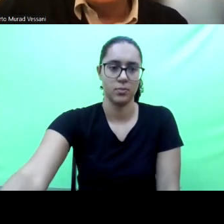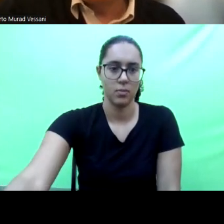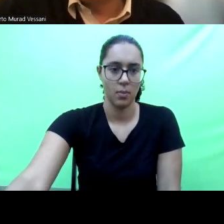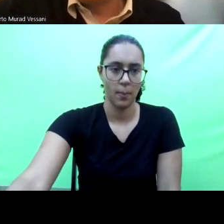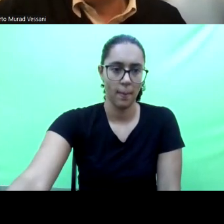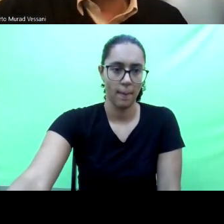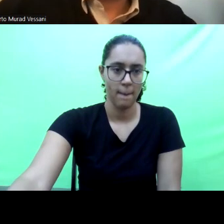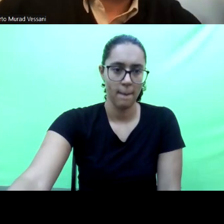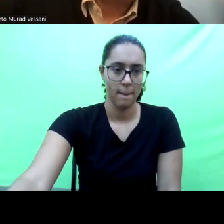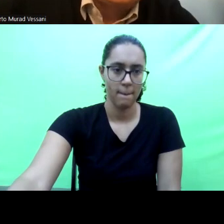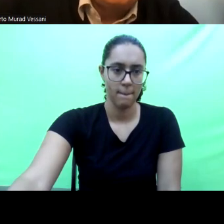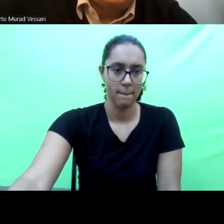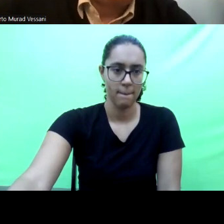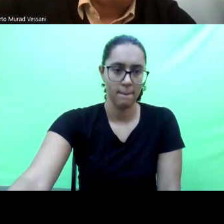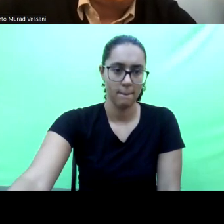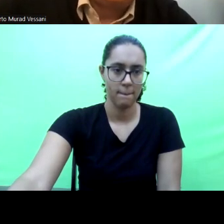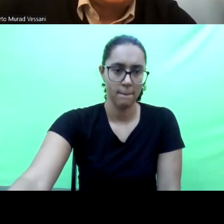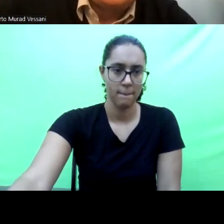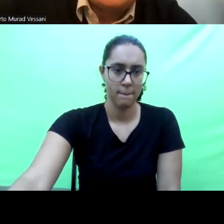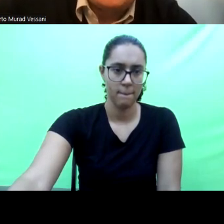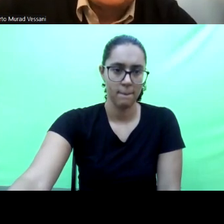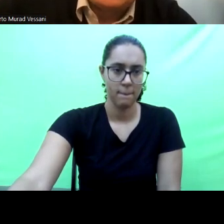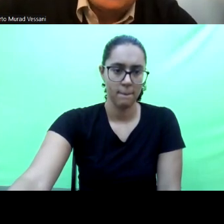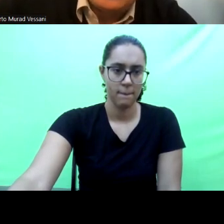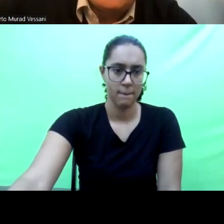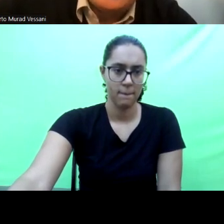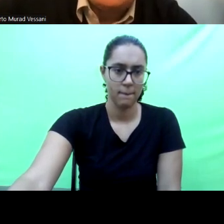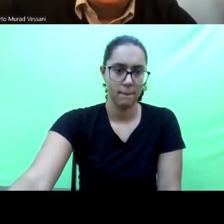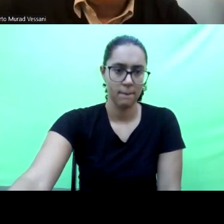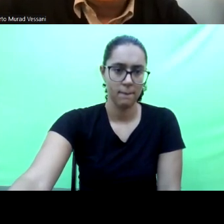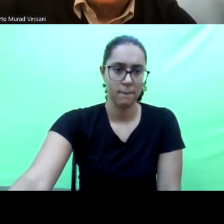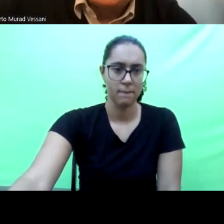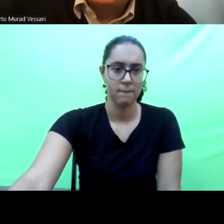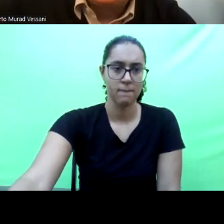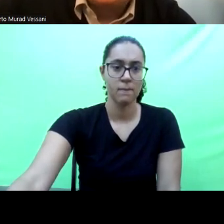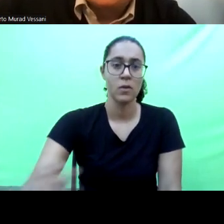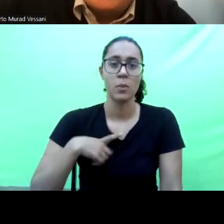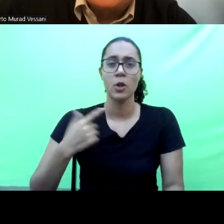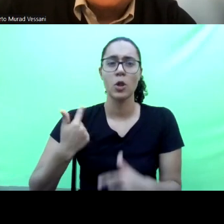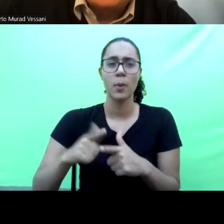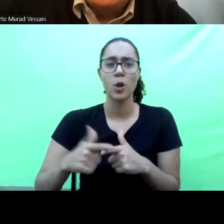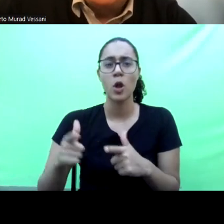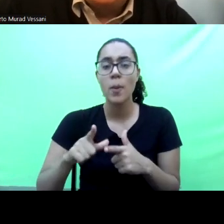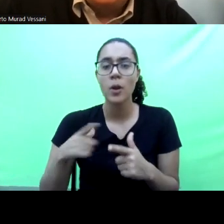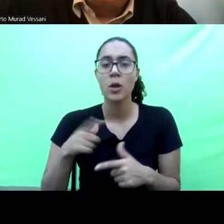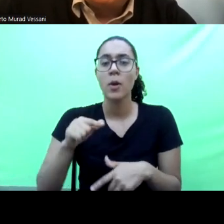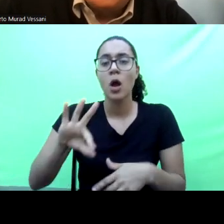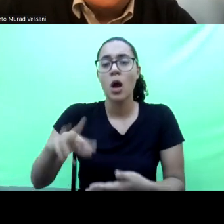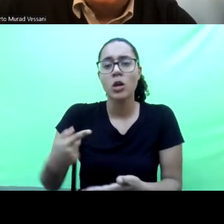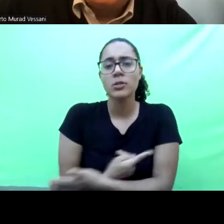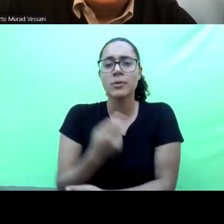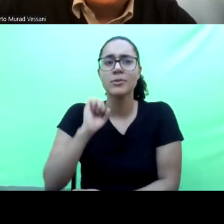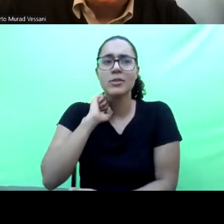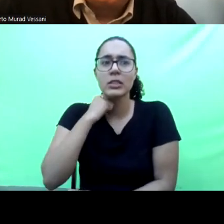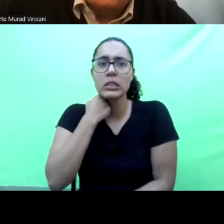Outras coisas a serem consideradas que podem influenciar nessa pressão do olho, né? Situações de estresse